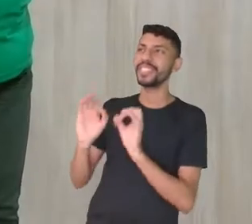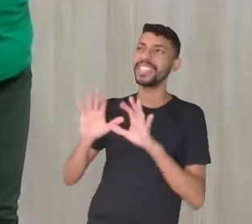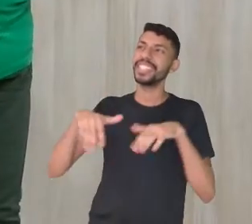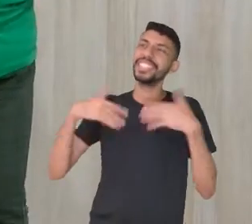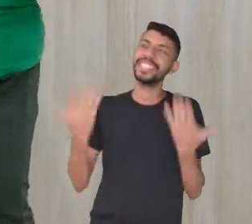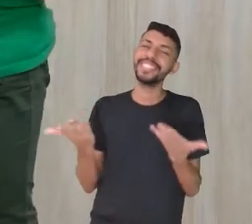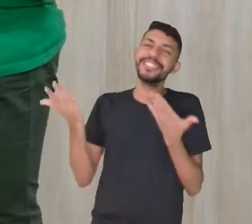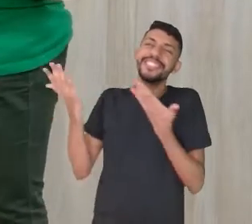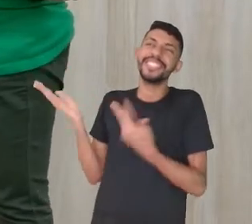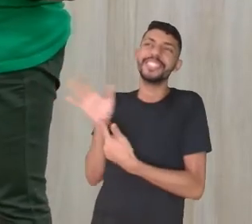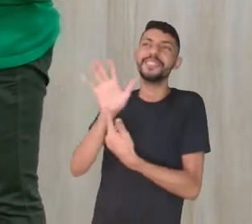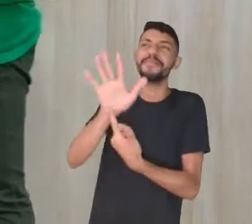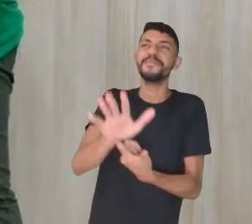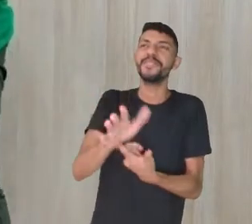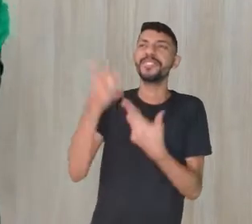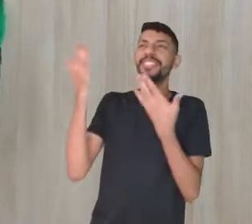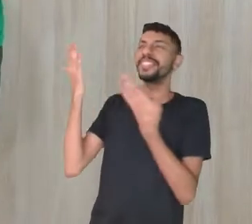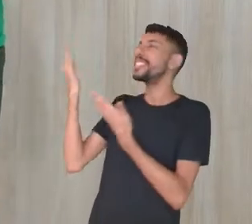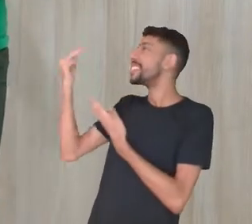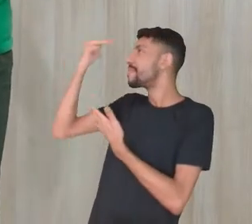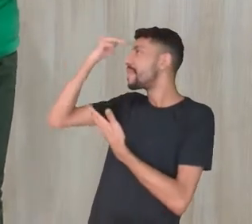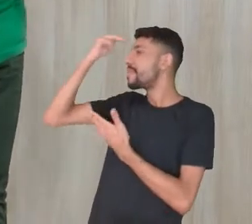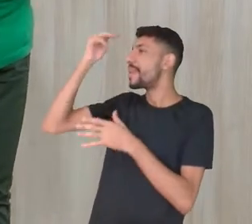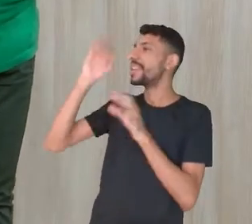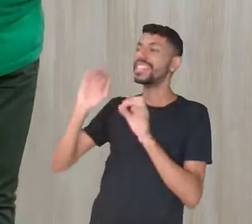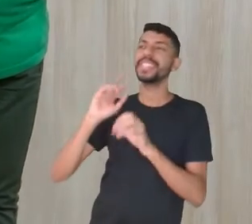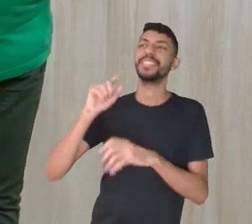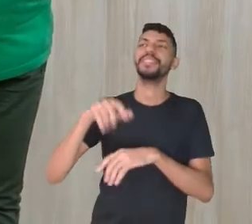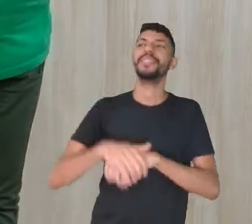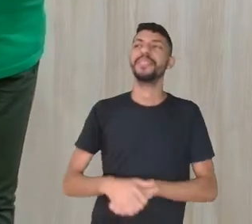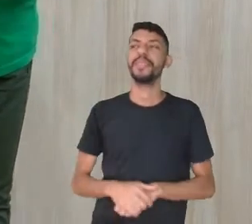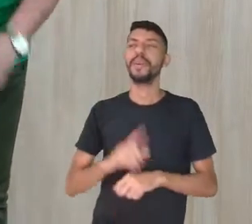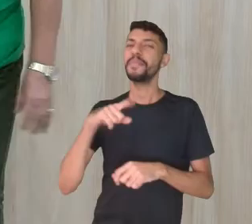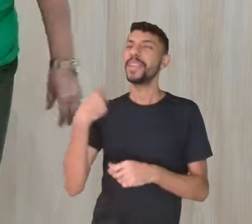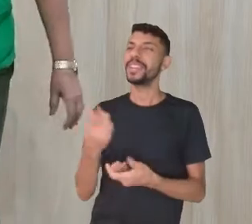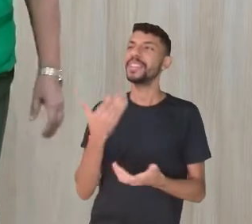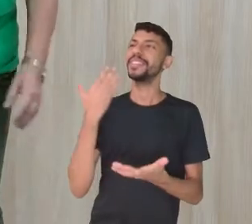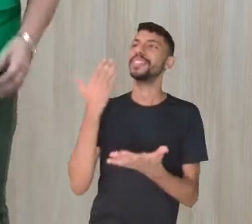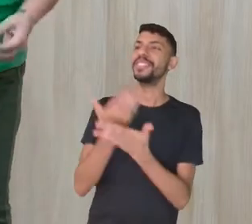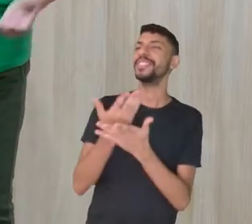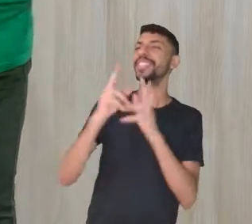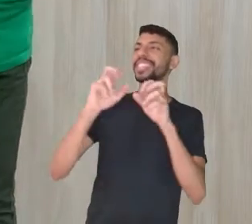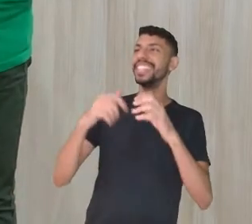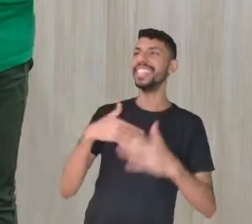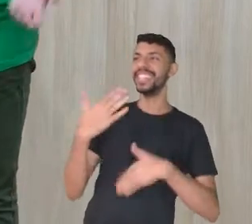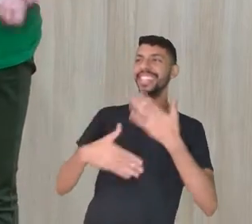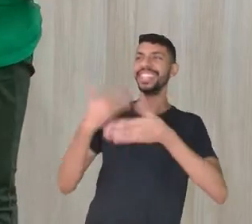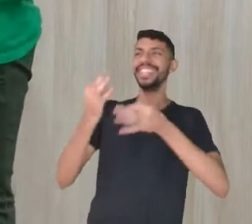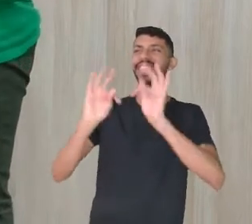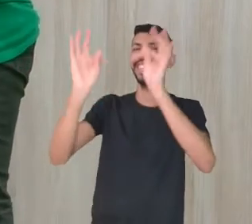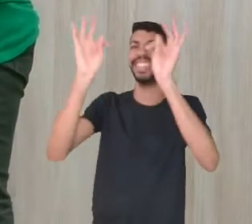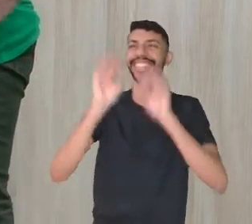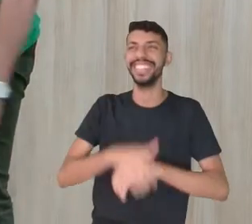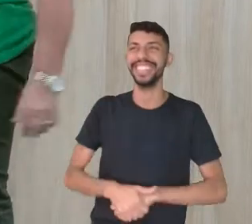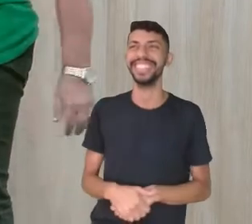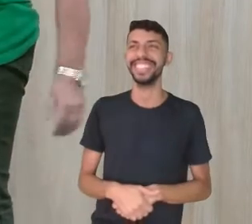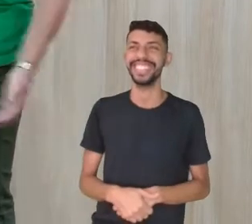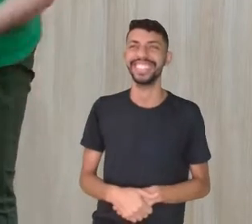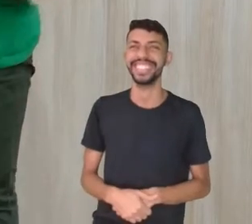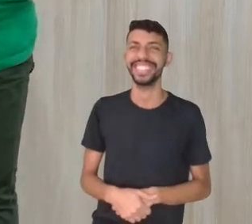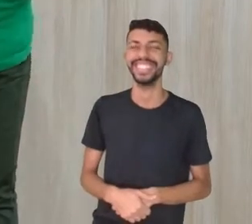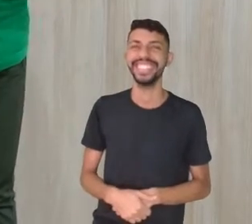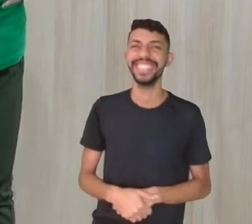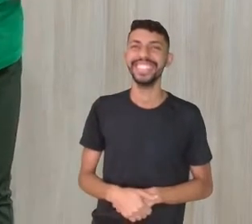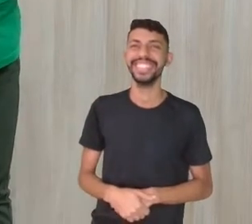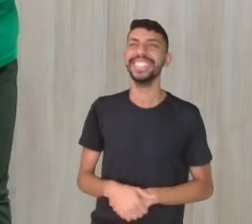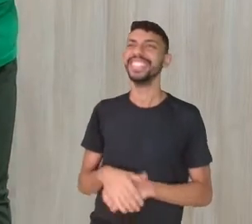eu estou trazendo aqui nessa memória nossa para falar de avanços tecnológicos. Nunca pensei, né? Mas vamos lá. E aqui a